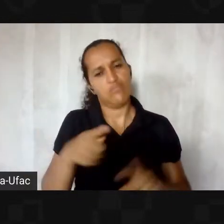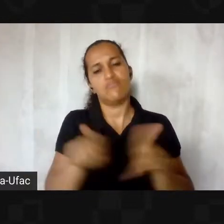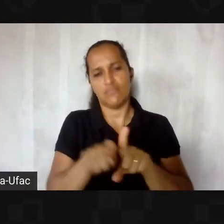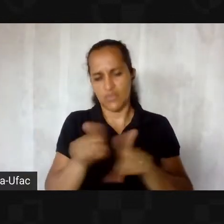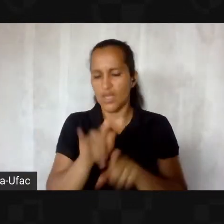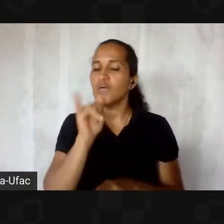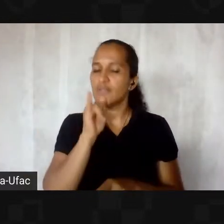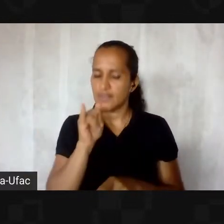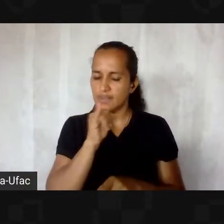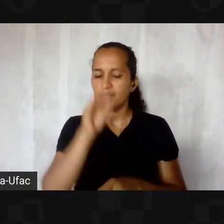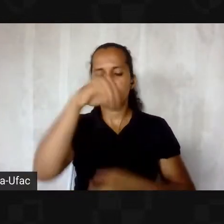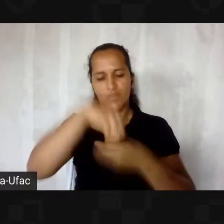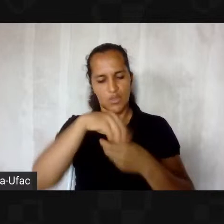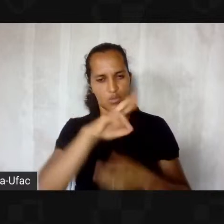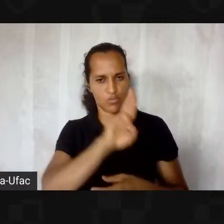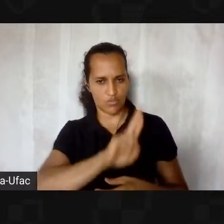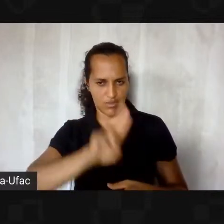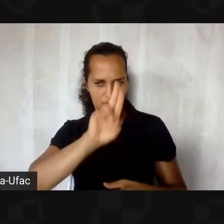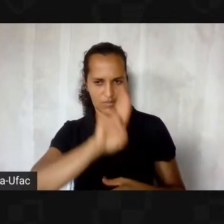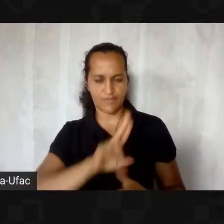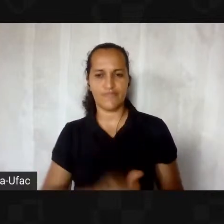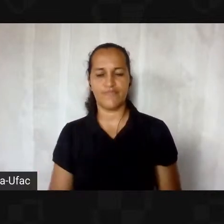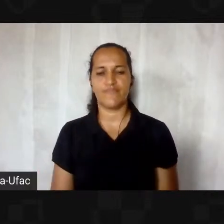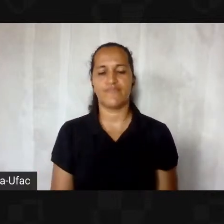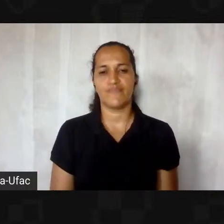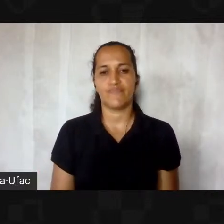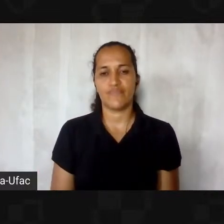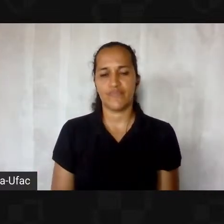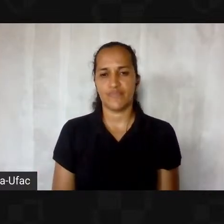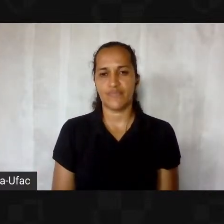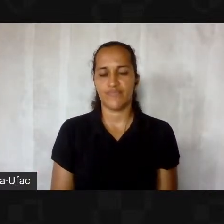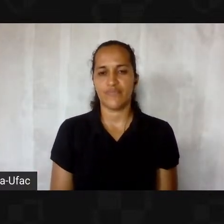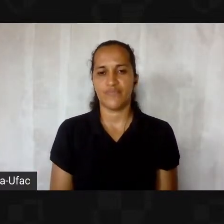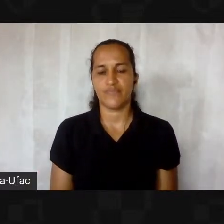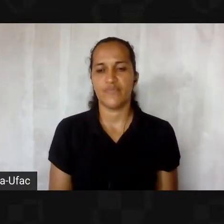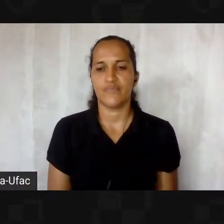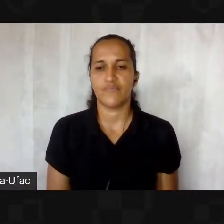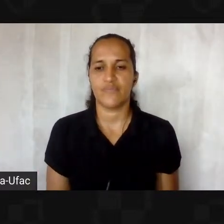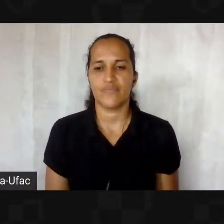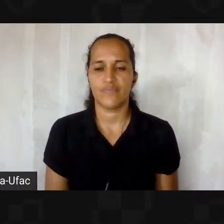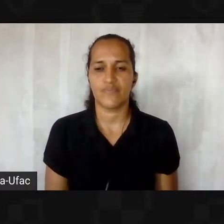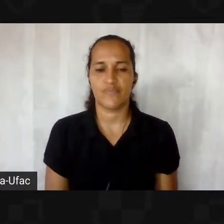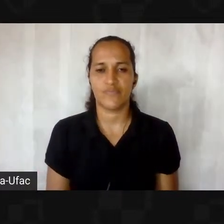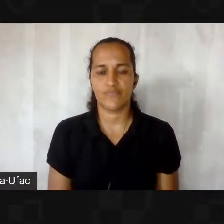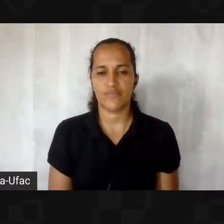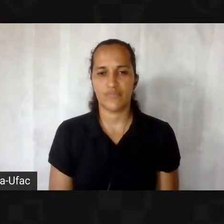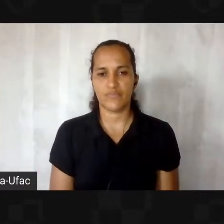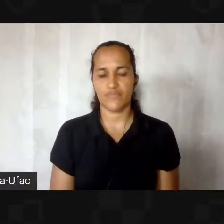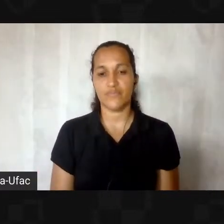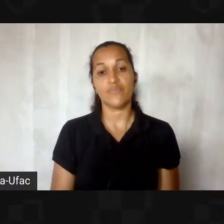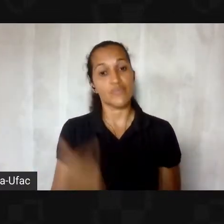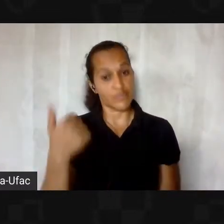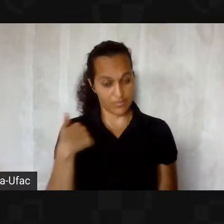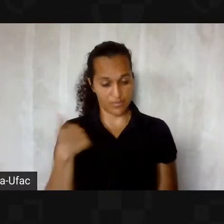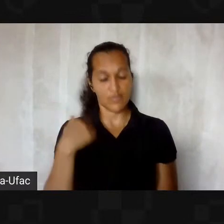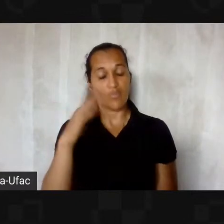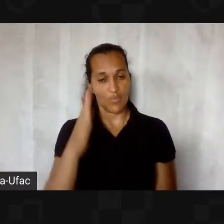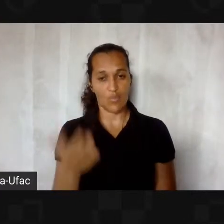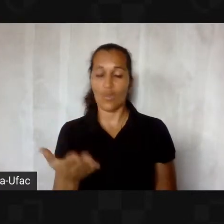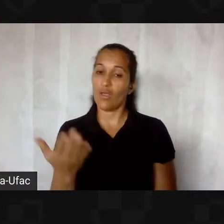dentro da universidade. Eu fiz uma... como a Márcia colocou, a gente